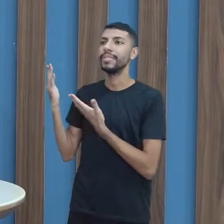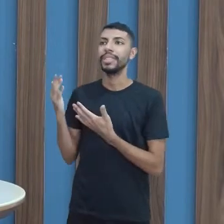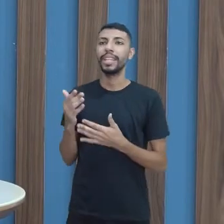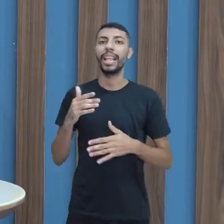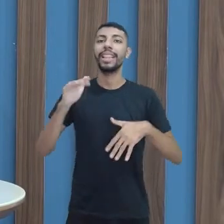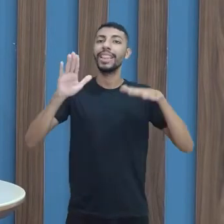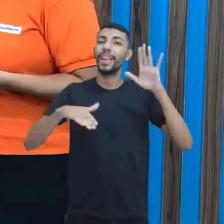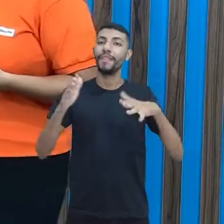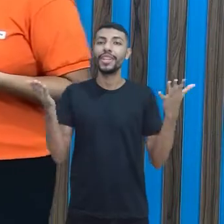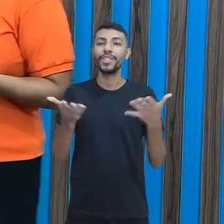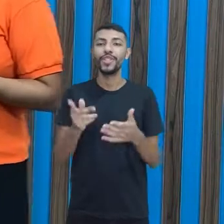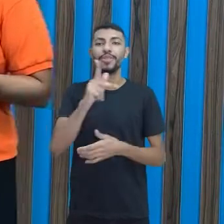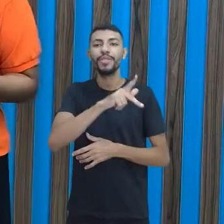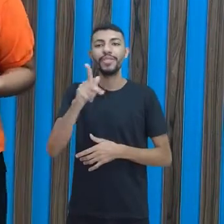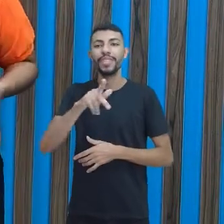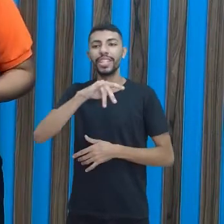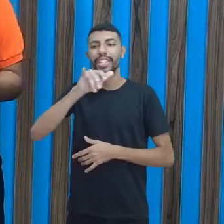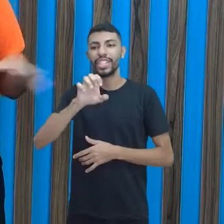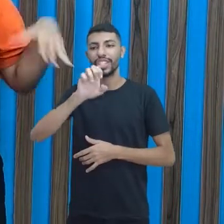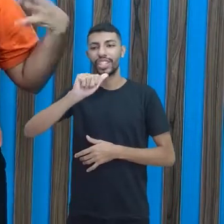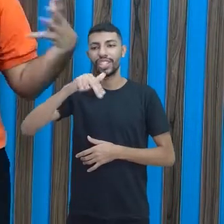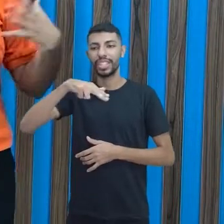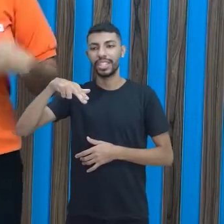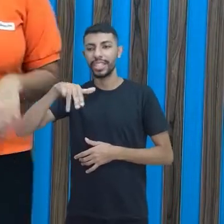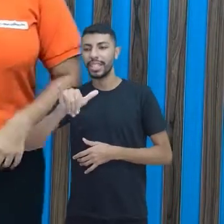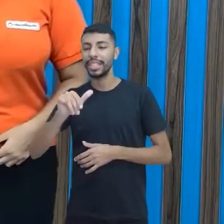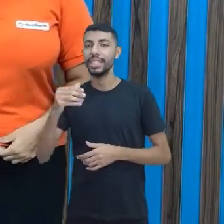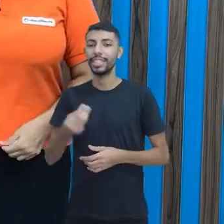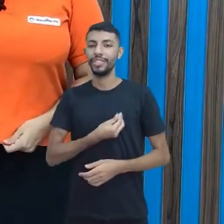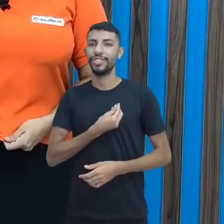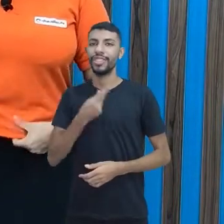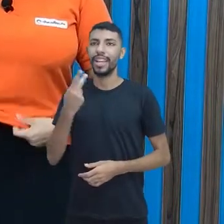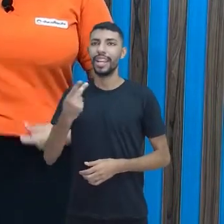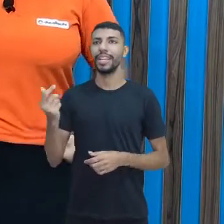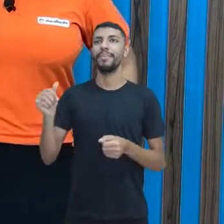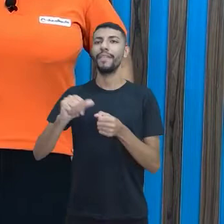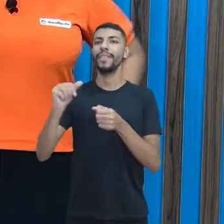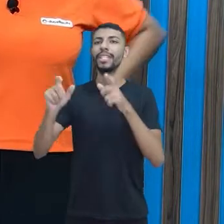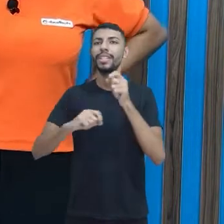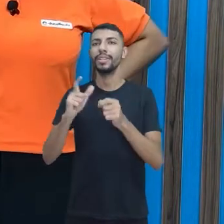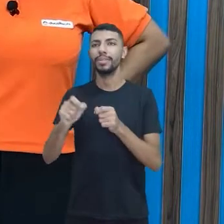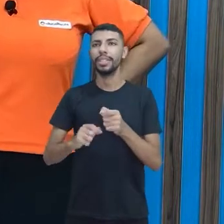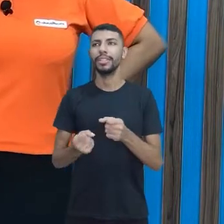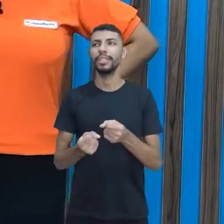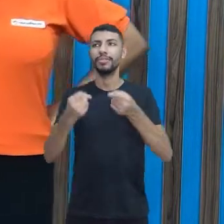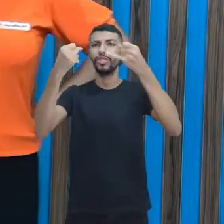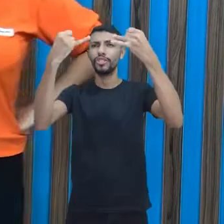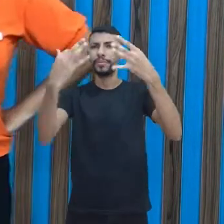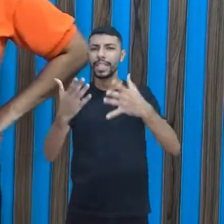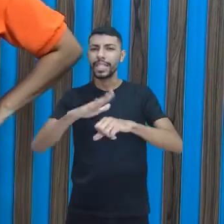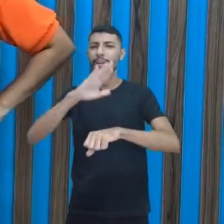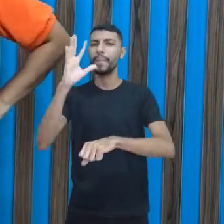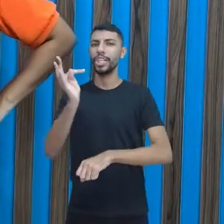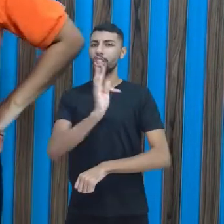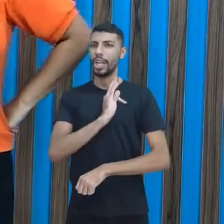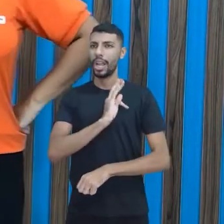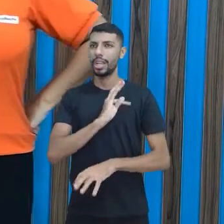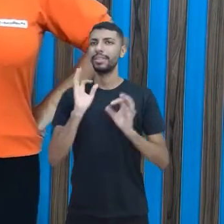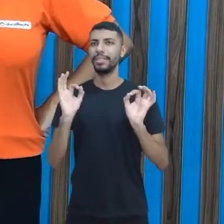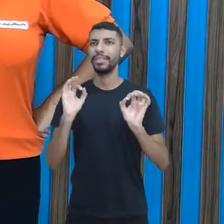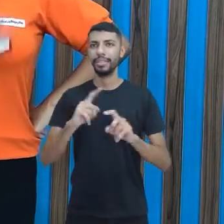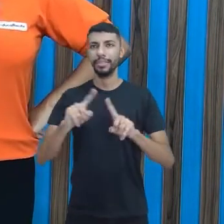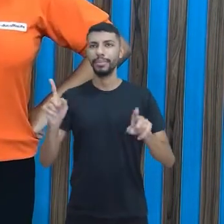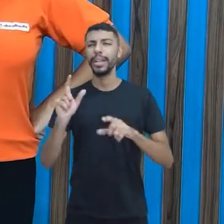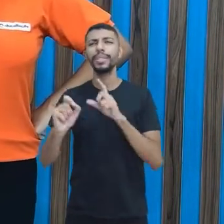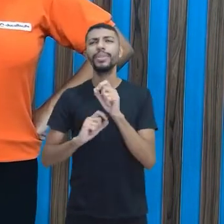estar aqui para dar uma análise mais técnica, né? Mas assim,